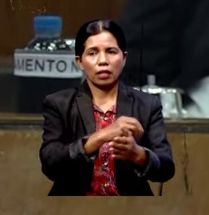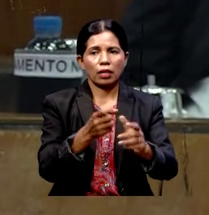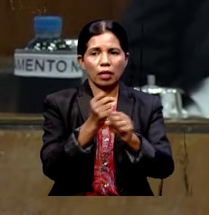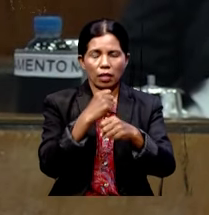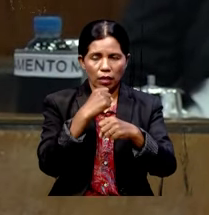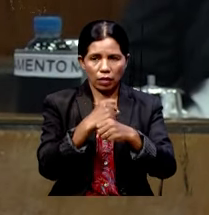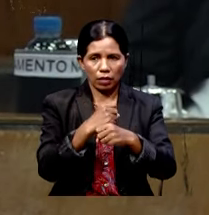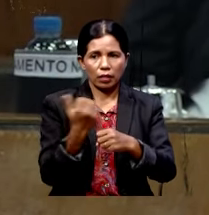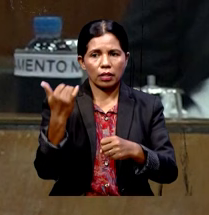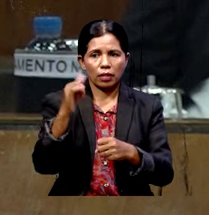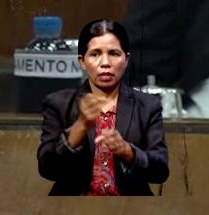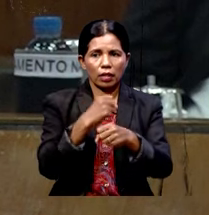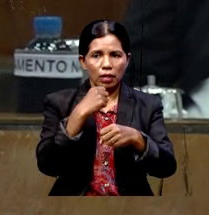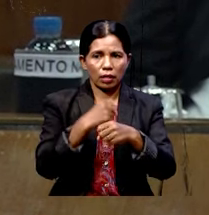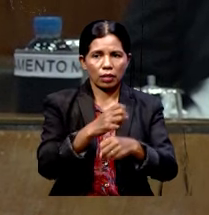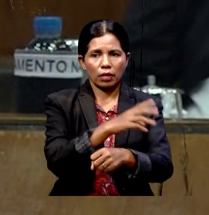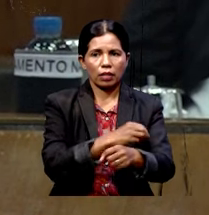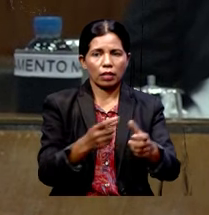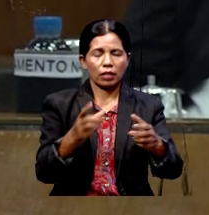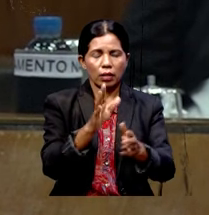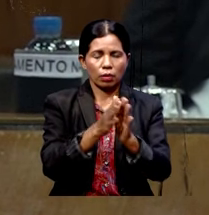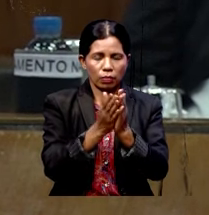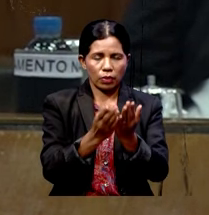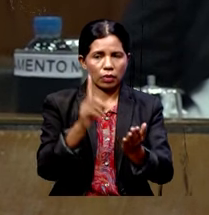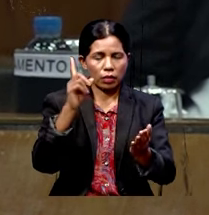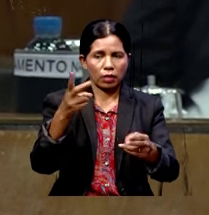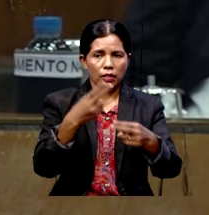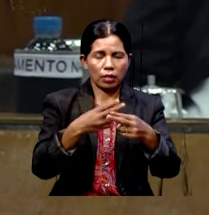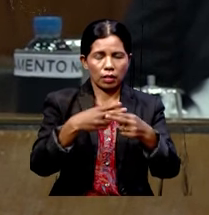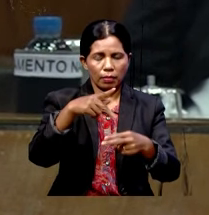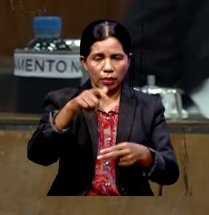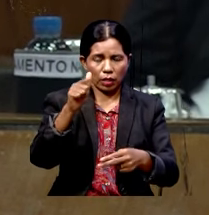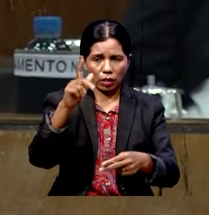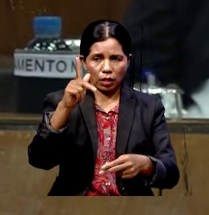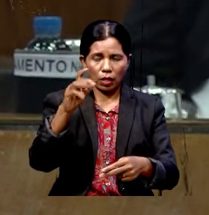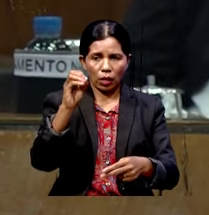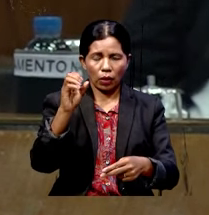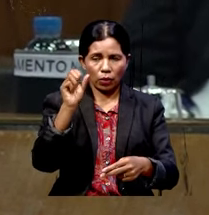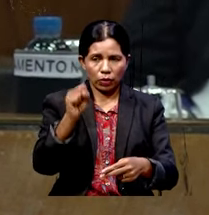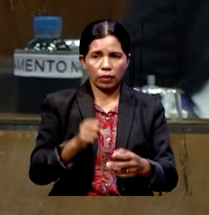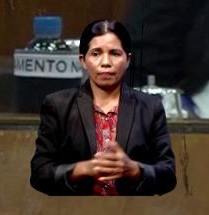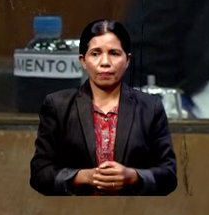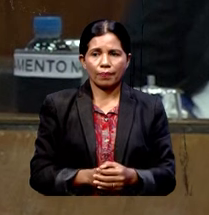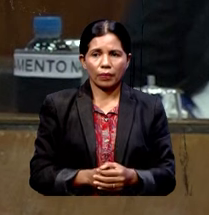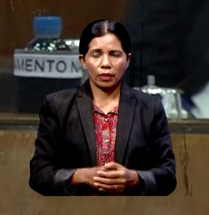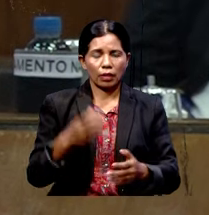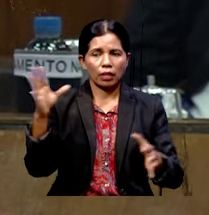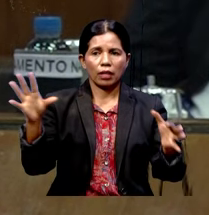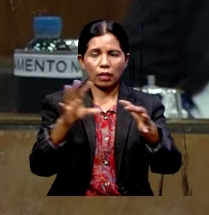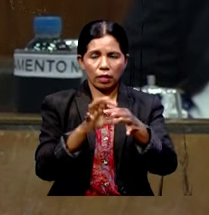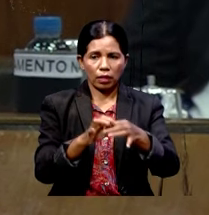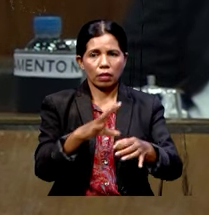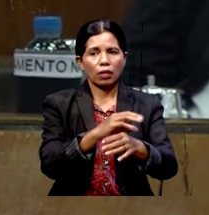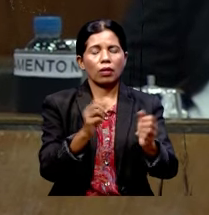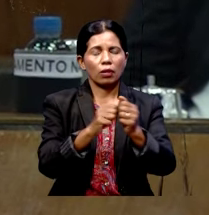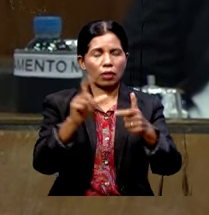halo. Sira mos halo giang o livro ida hanarang pangkos. Pangkos ne ia ligasang ho linha